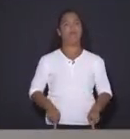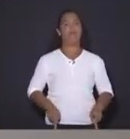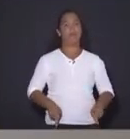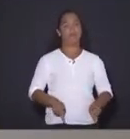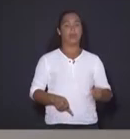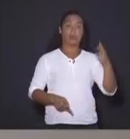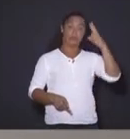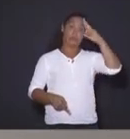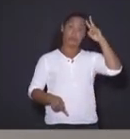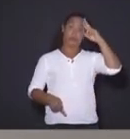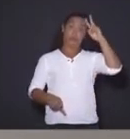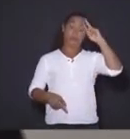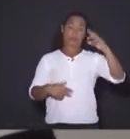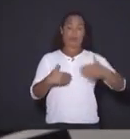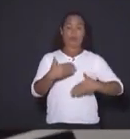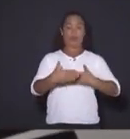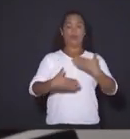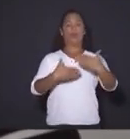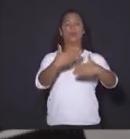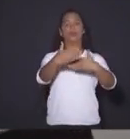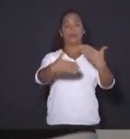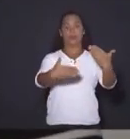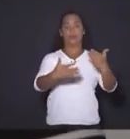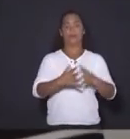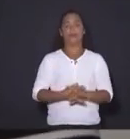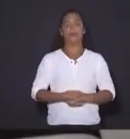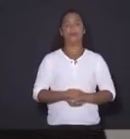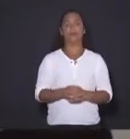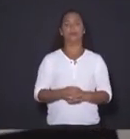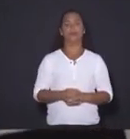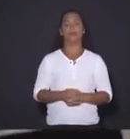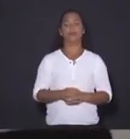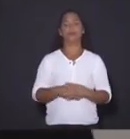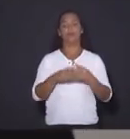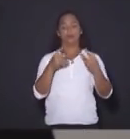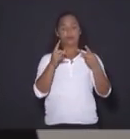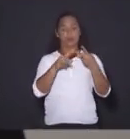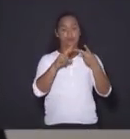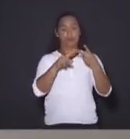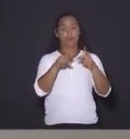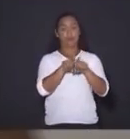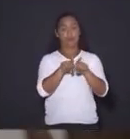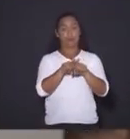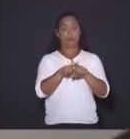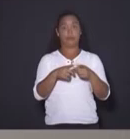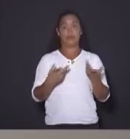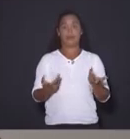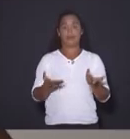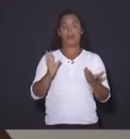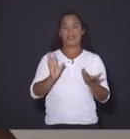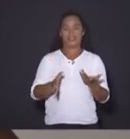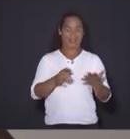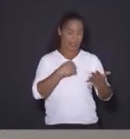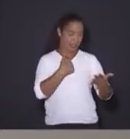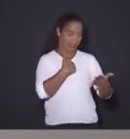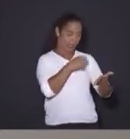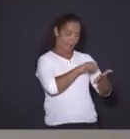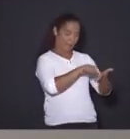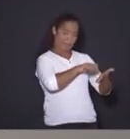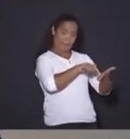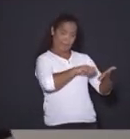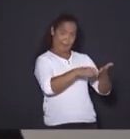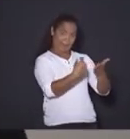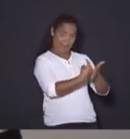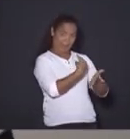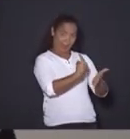histórico que constrói sua história uma outra questão também que respondendo às minhas próprias indagações